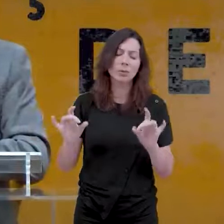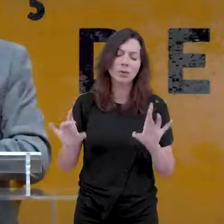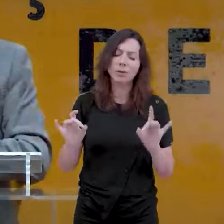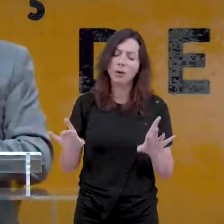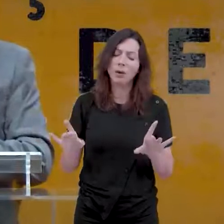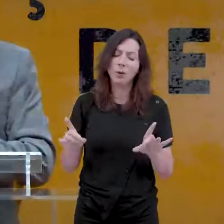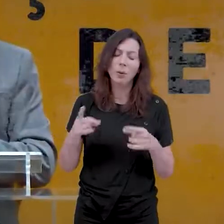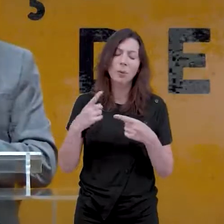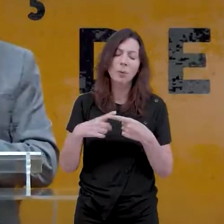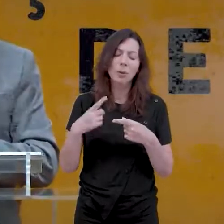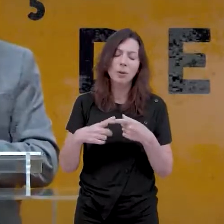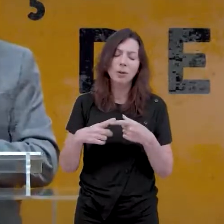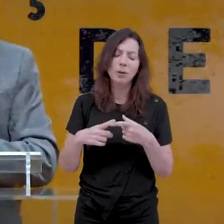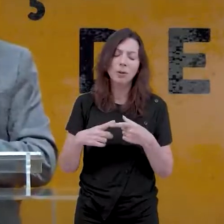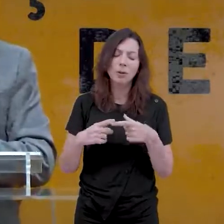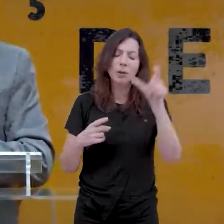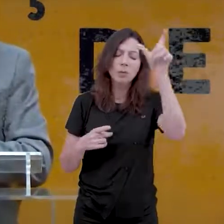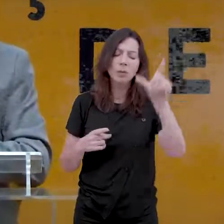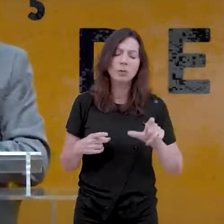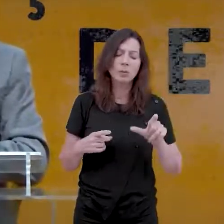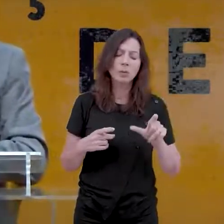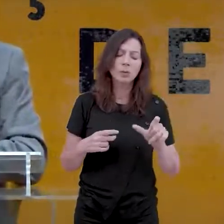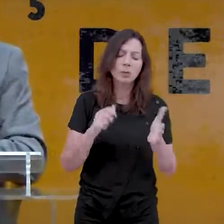porque o que o salmista escreveu,